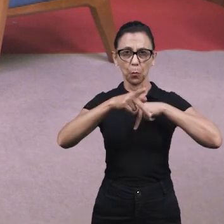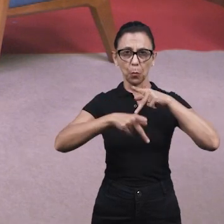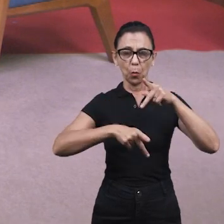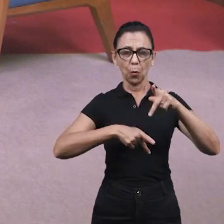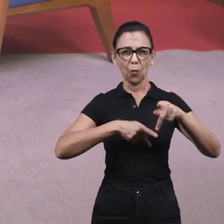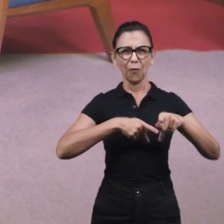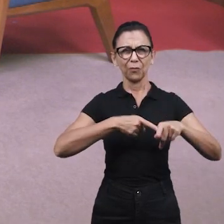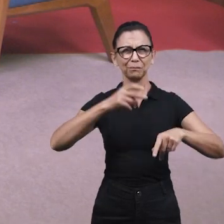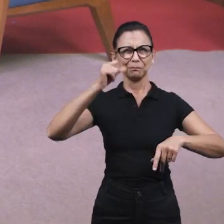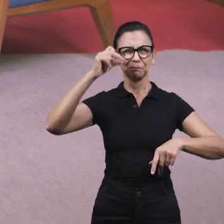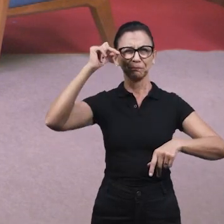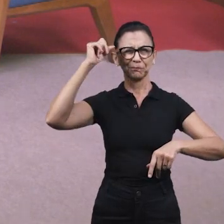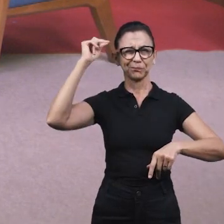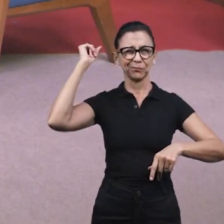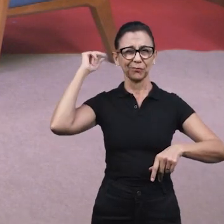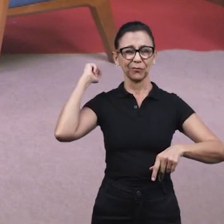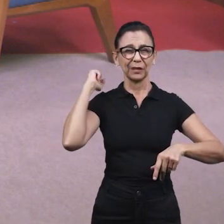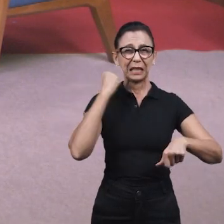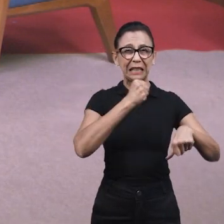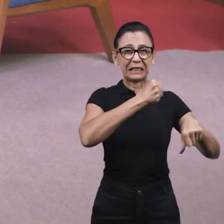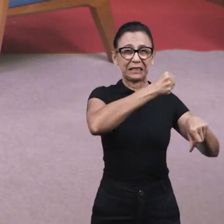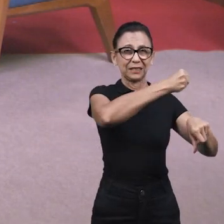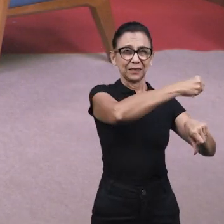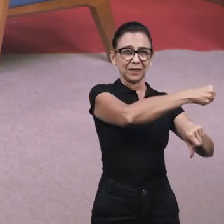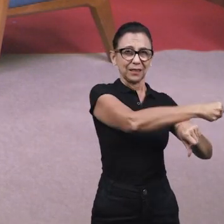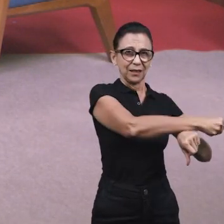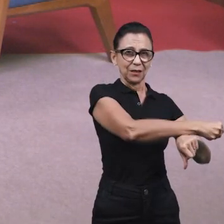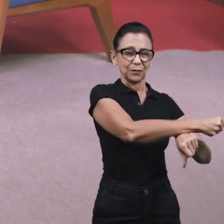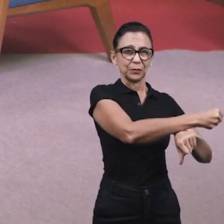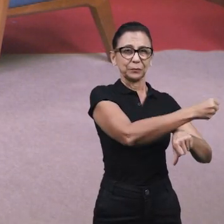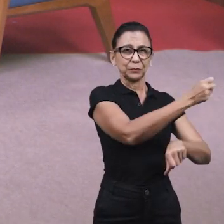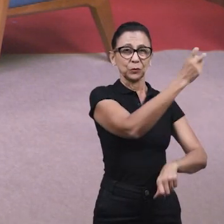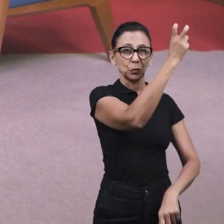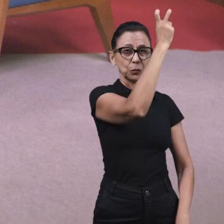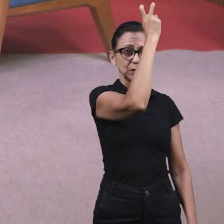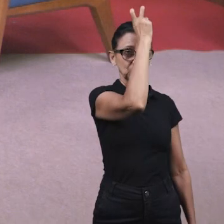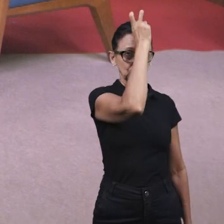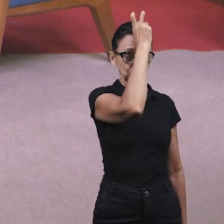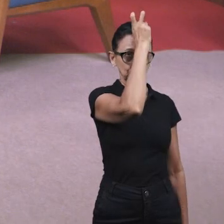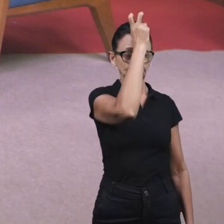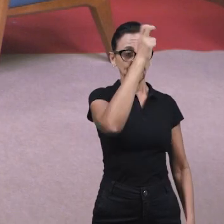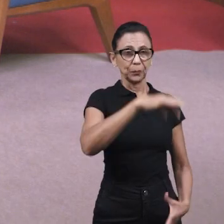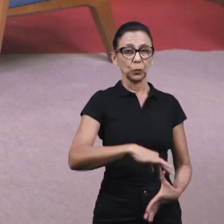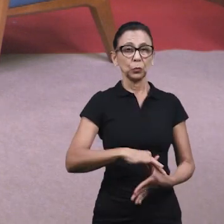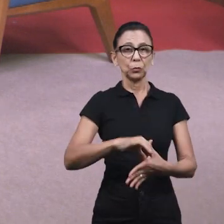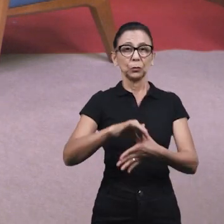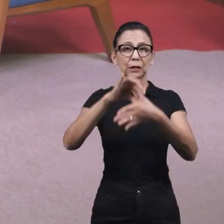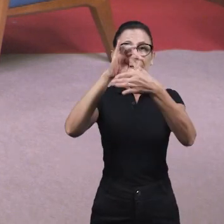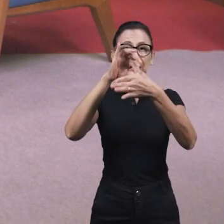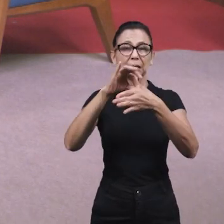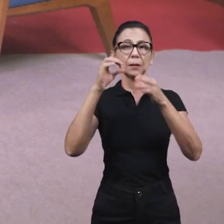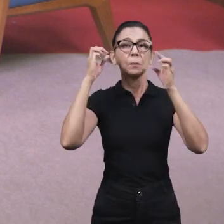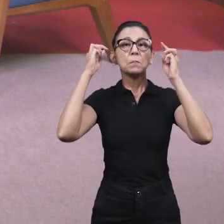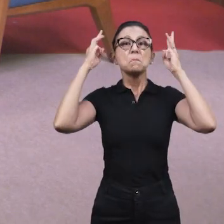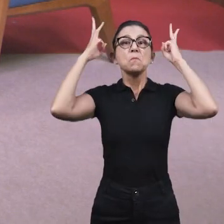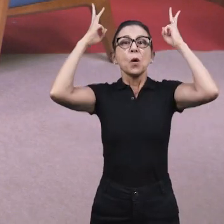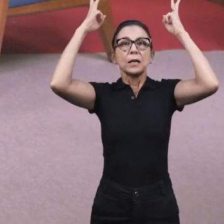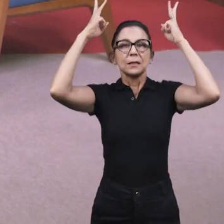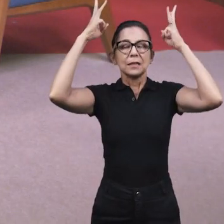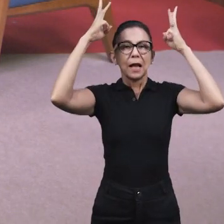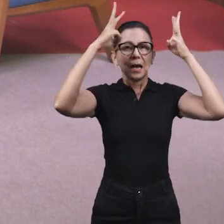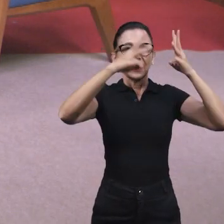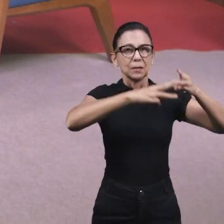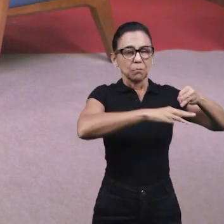do Egito, tá, naquele momento em que Moisés estava à frente do povo, atravessa o Mar Vermelho, aquele